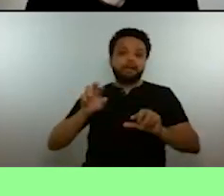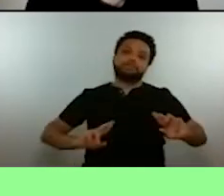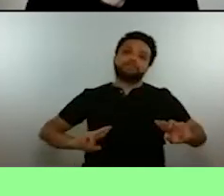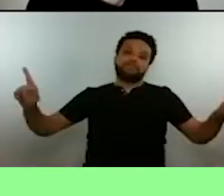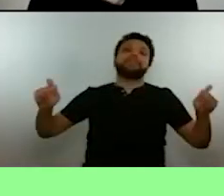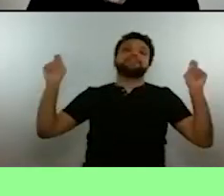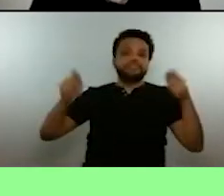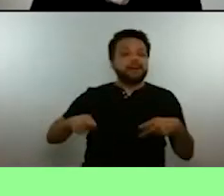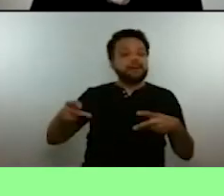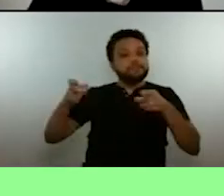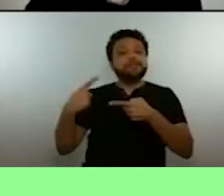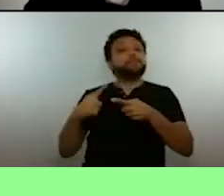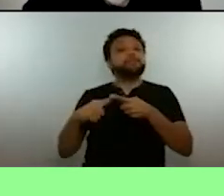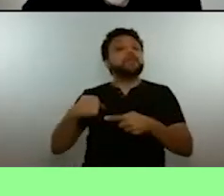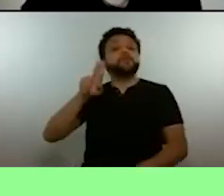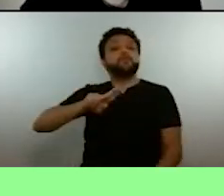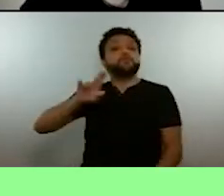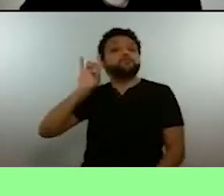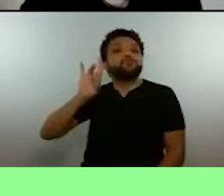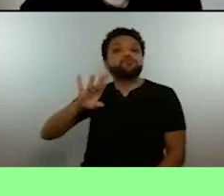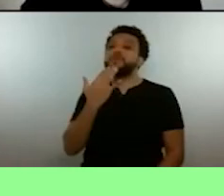gráfico. Então, isso também é mais